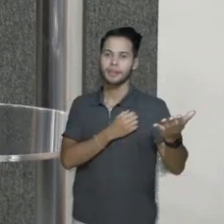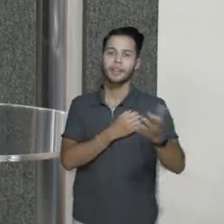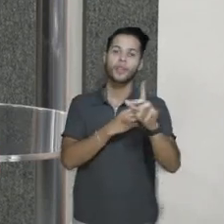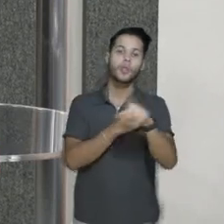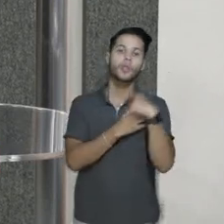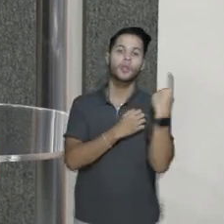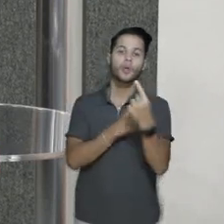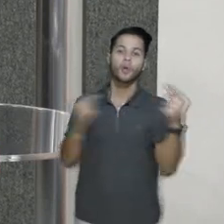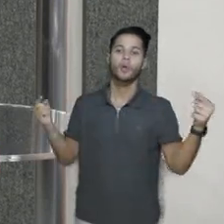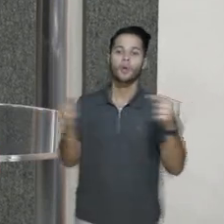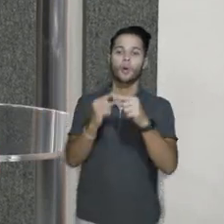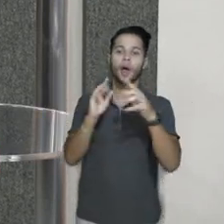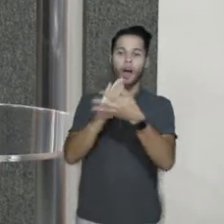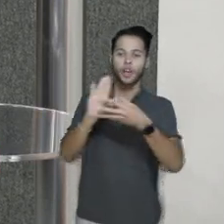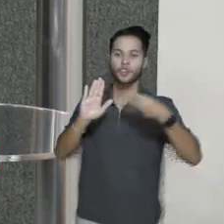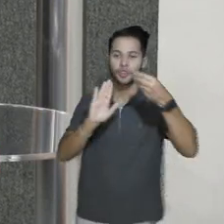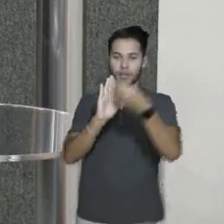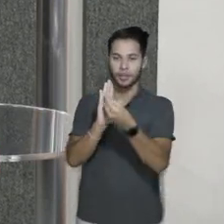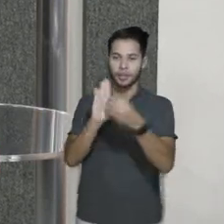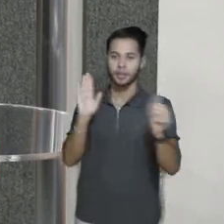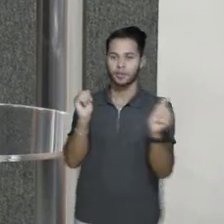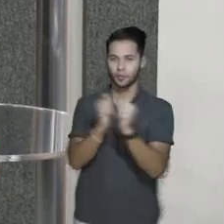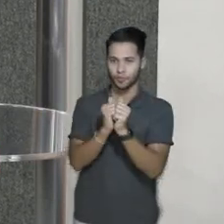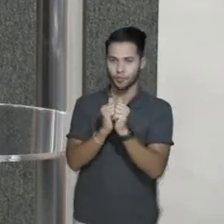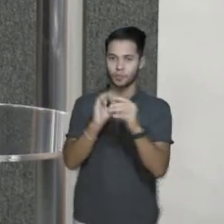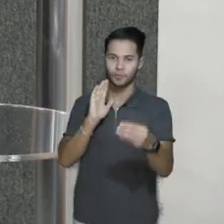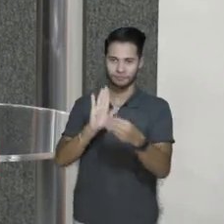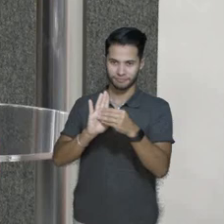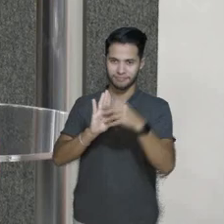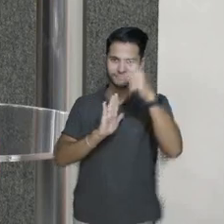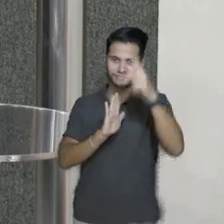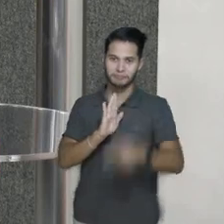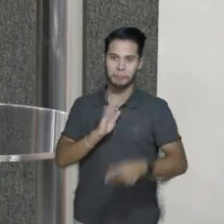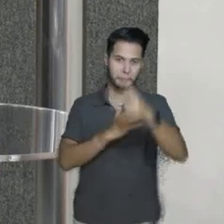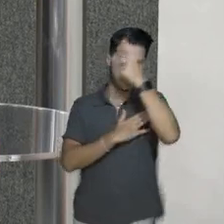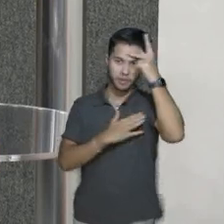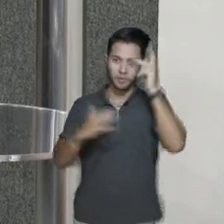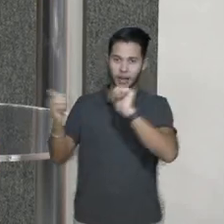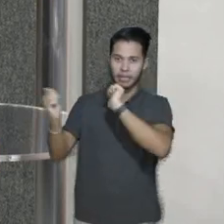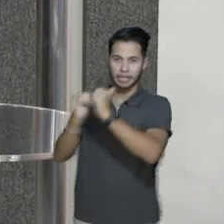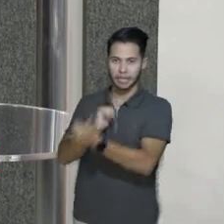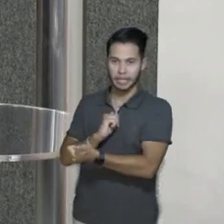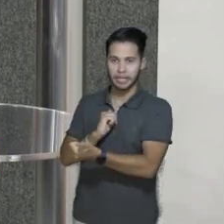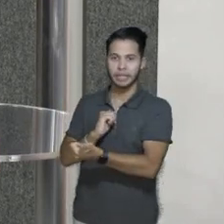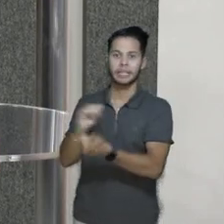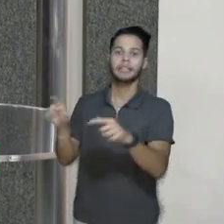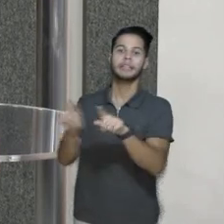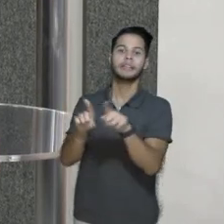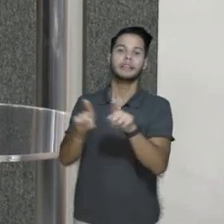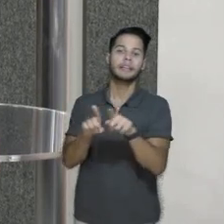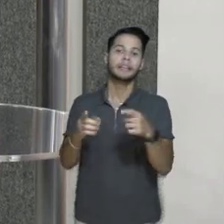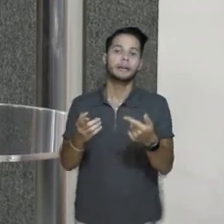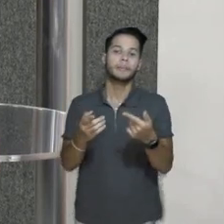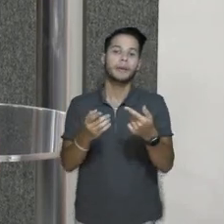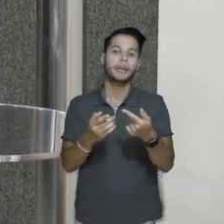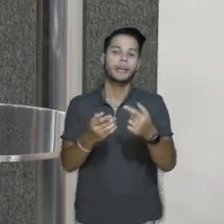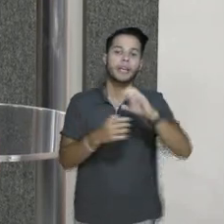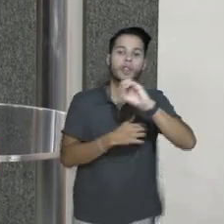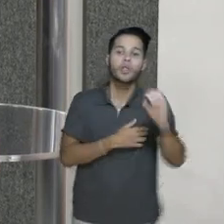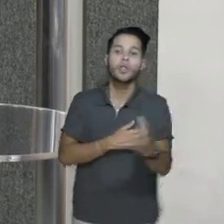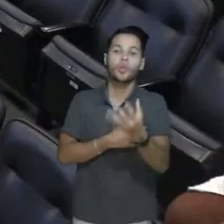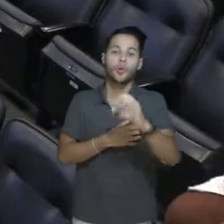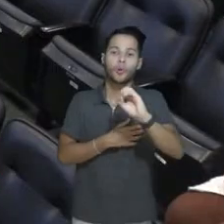agenda junto aos atletas aos presidentes de federações estaduais e talvez trazer essa inovação para dentro da nossa Confederação